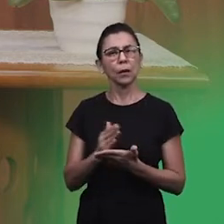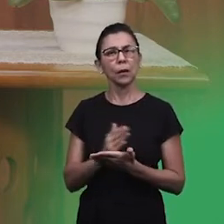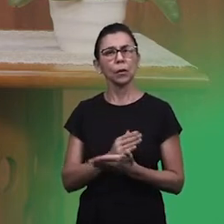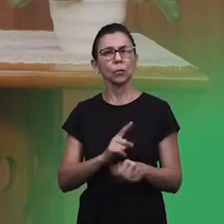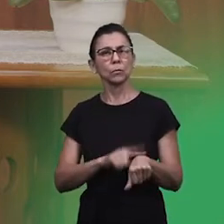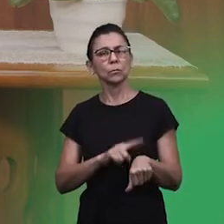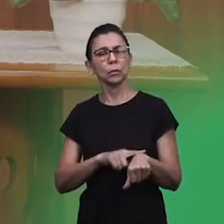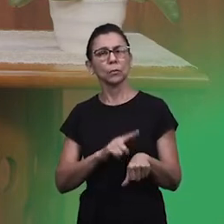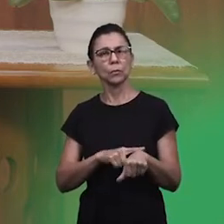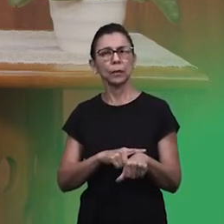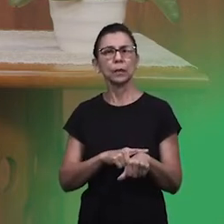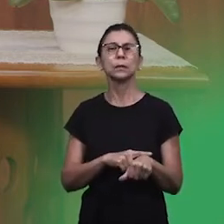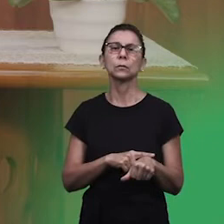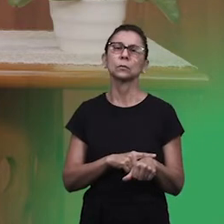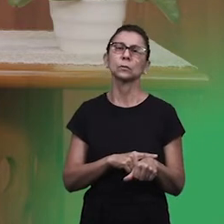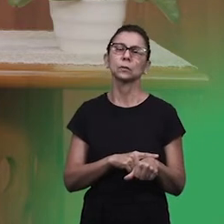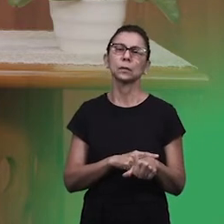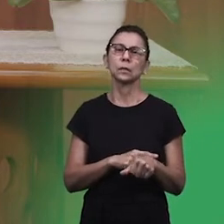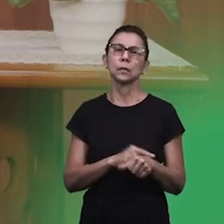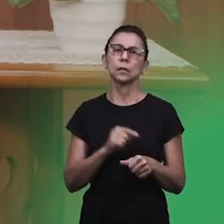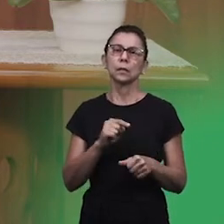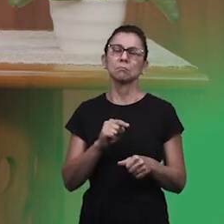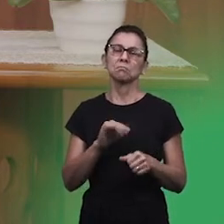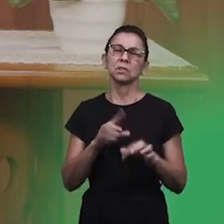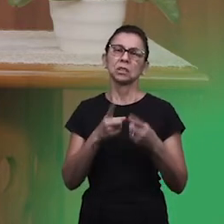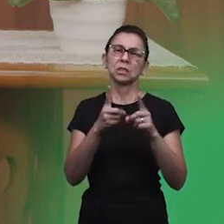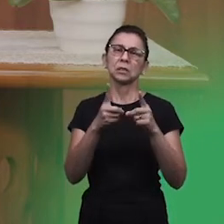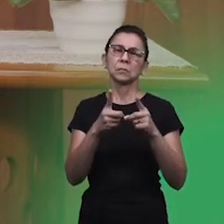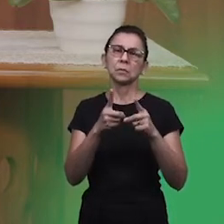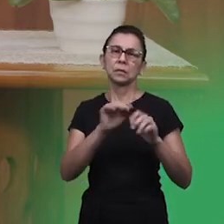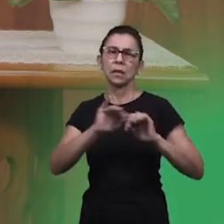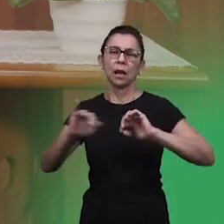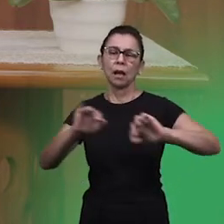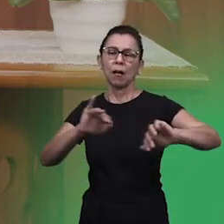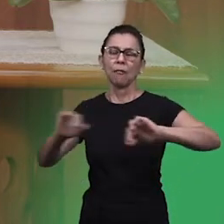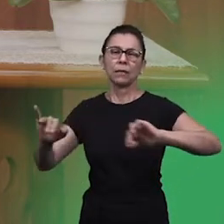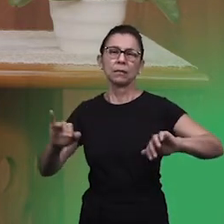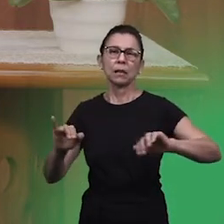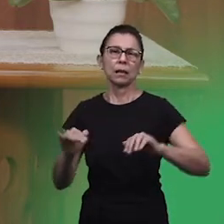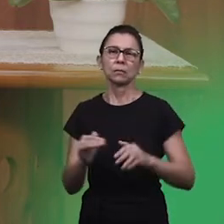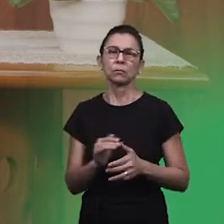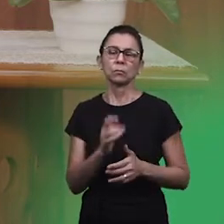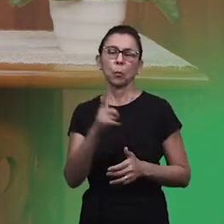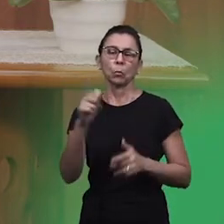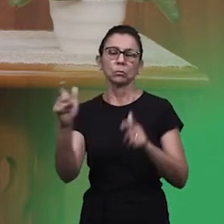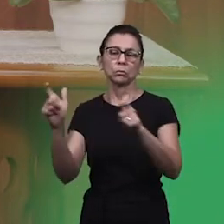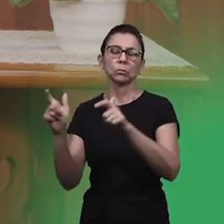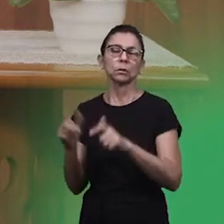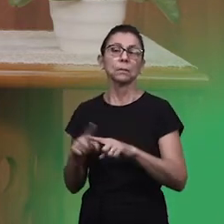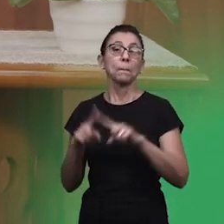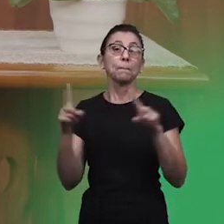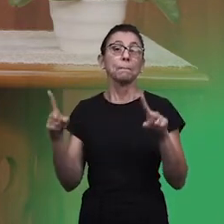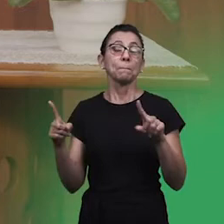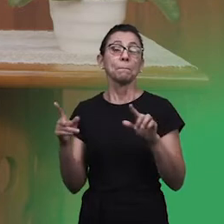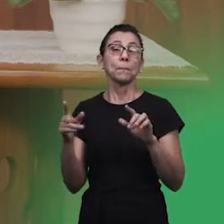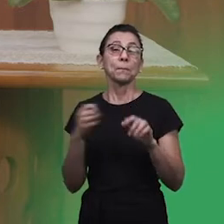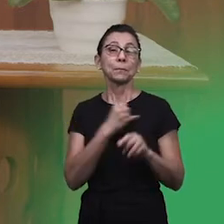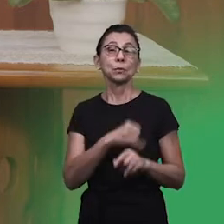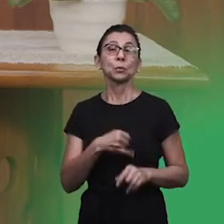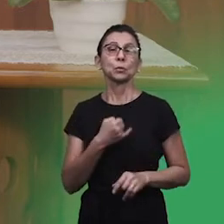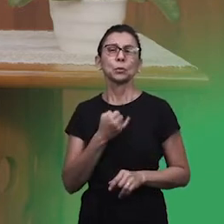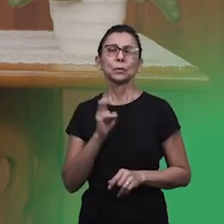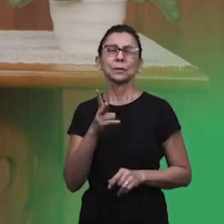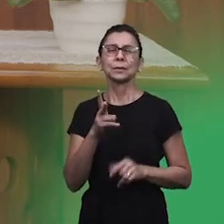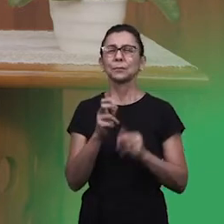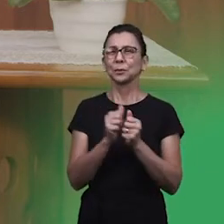não estavam todos, sempre João estava. João conhecia bem o Senhor Jesus. Mas aquele Jesus que João